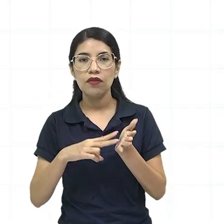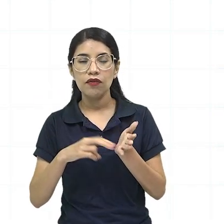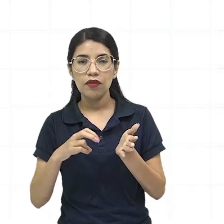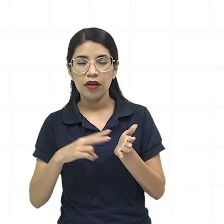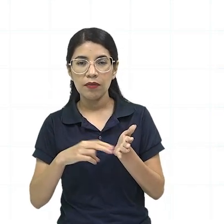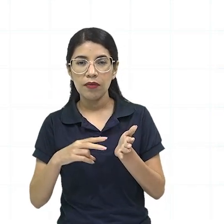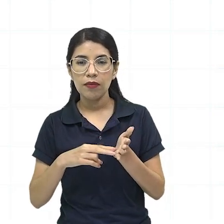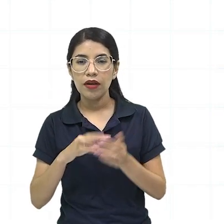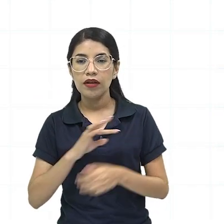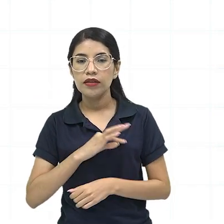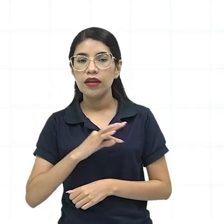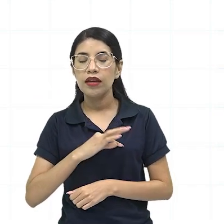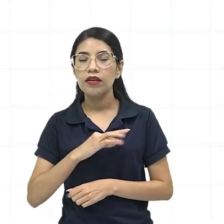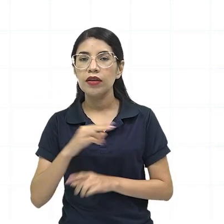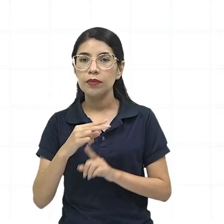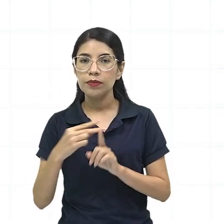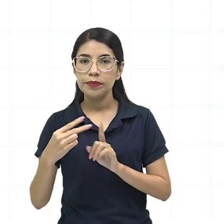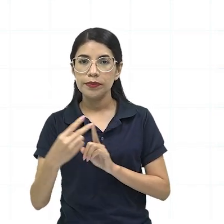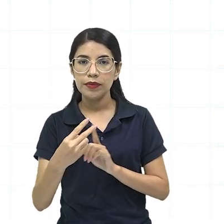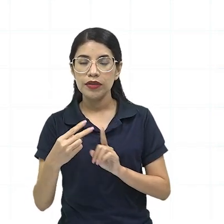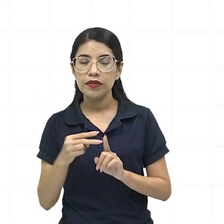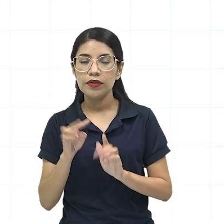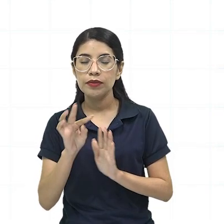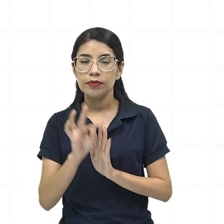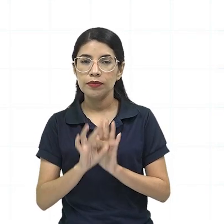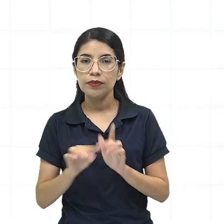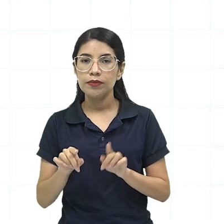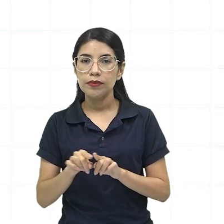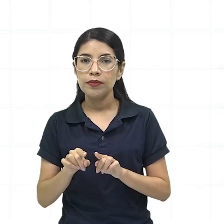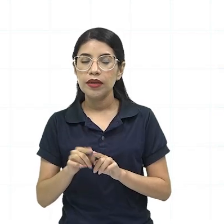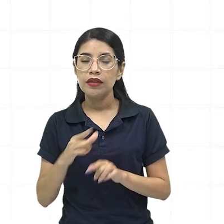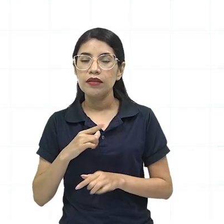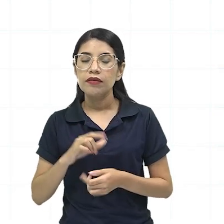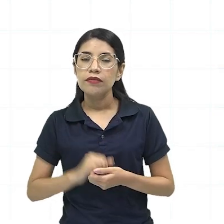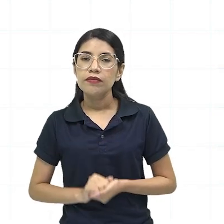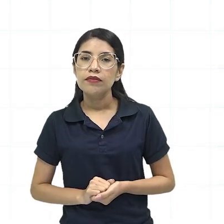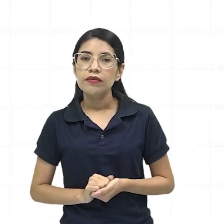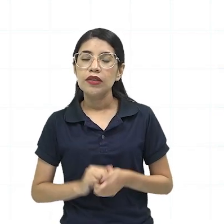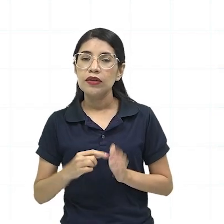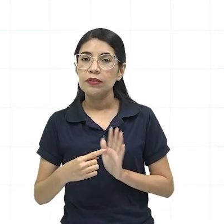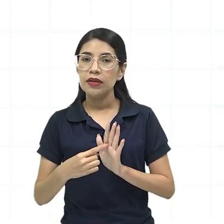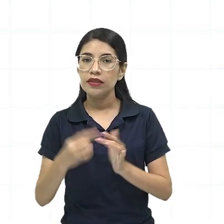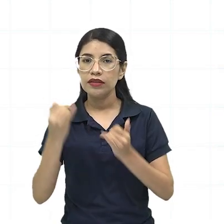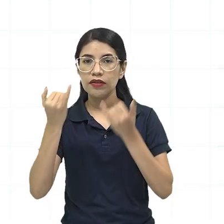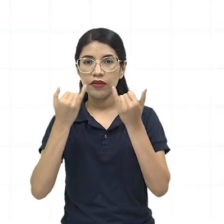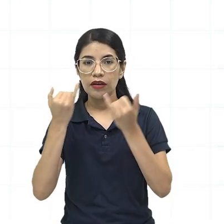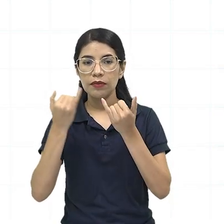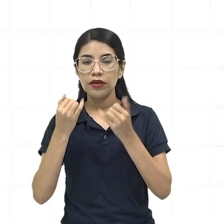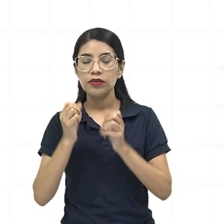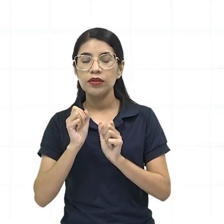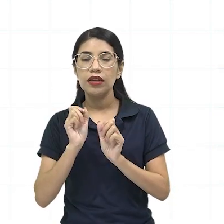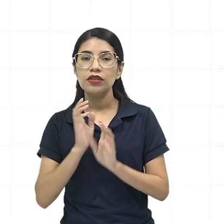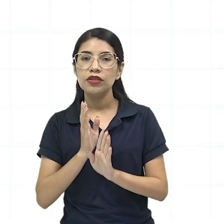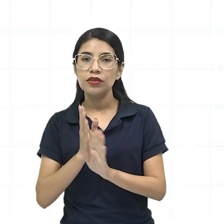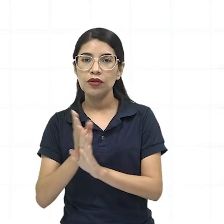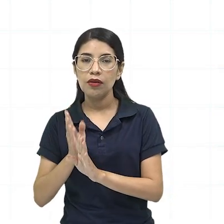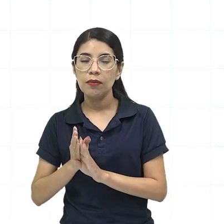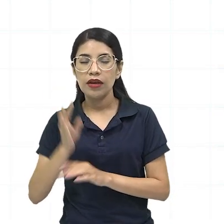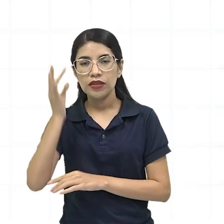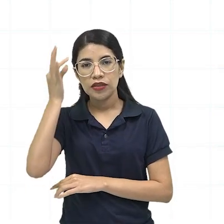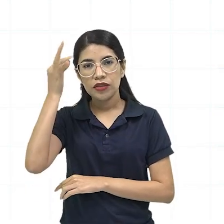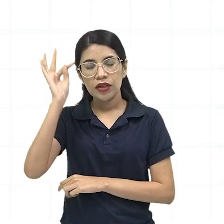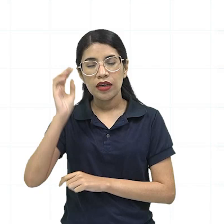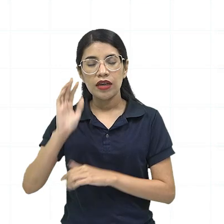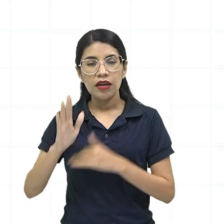vocabulário técnico, pontos de vista nos meus textos de divulgação científica. Eles fornecem informações sobre descobertas, teorias e